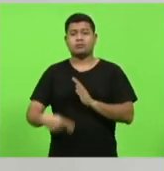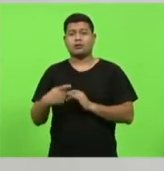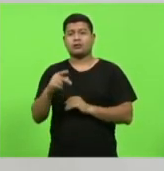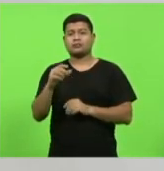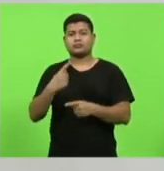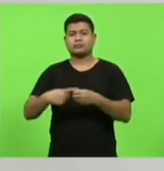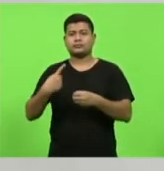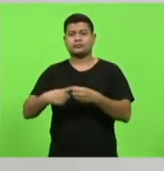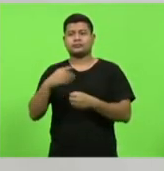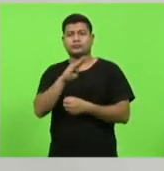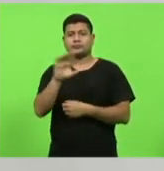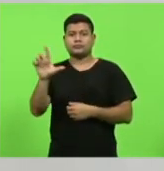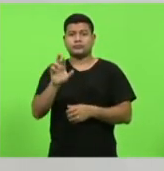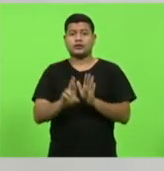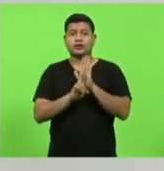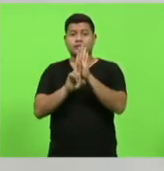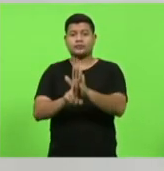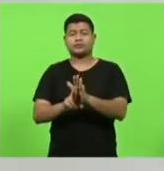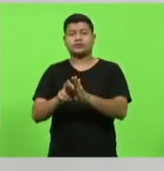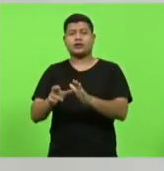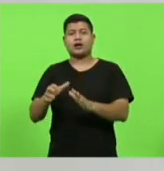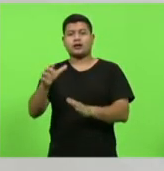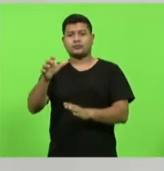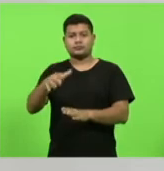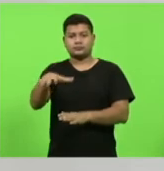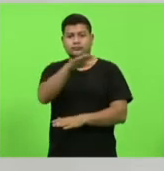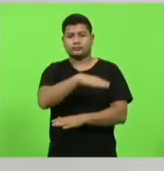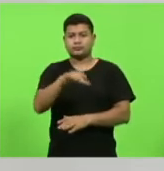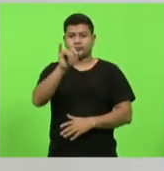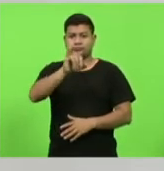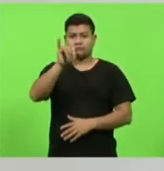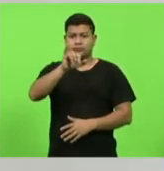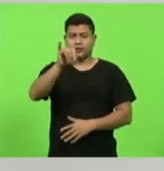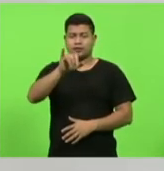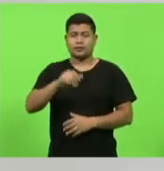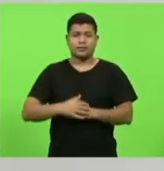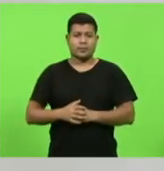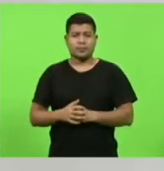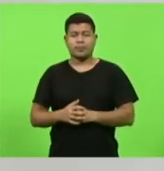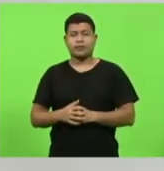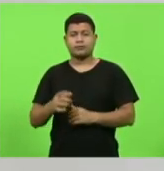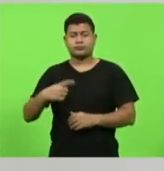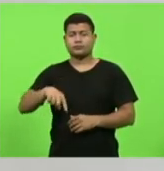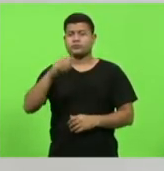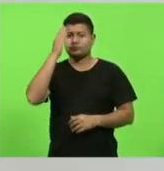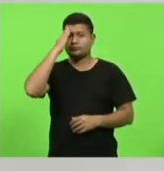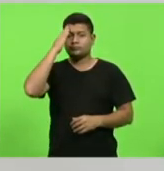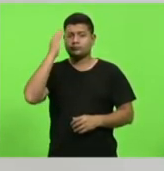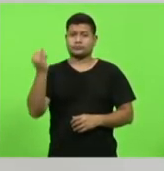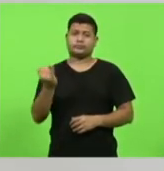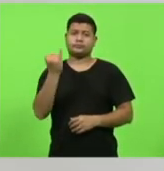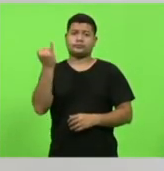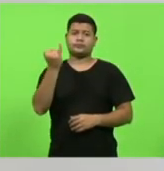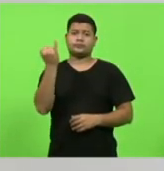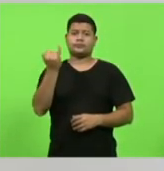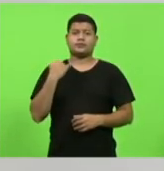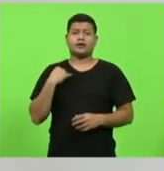representante do Vale do Itajaí, junto com outros deputados nesta casa, onde todos nós sabemos a importância que